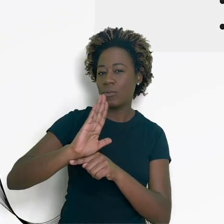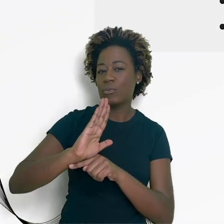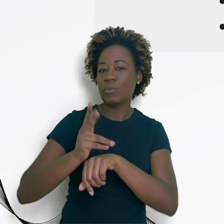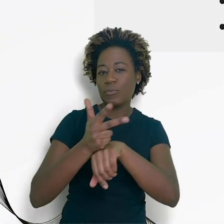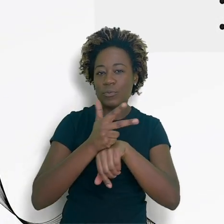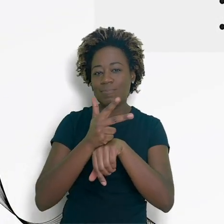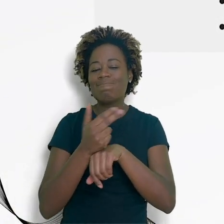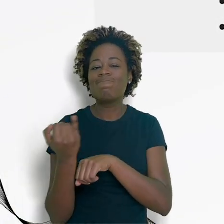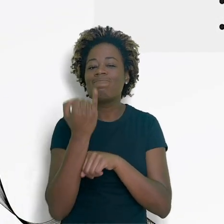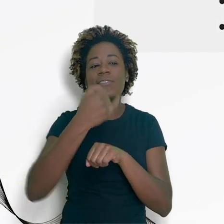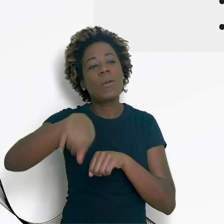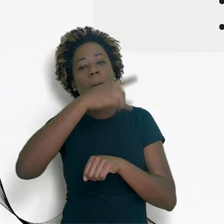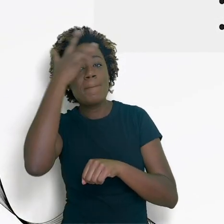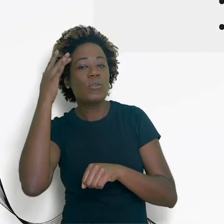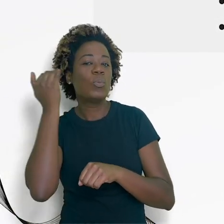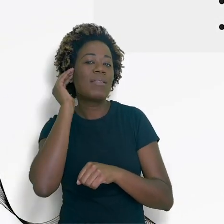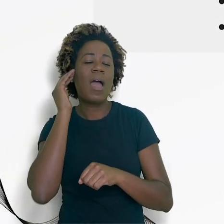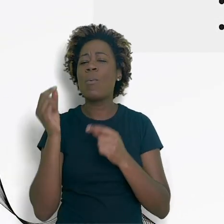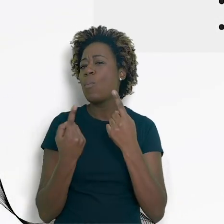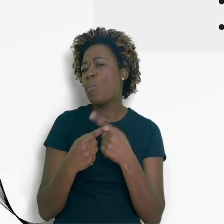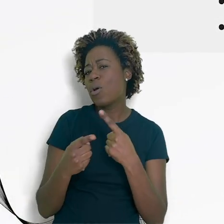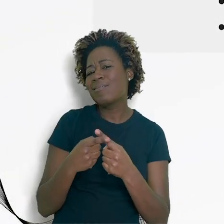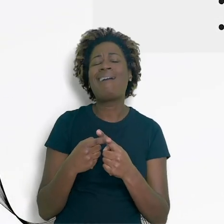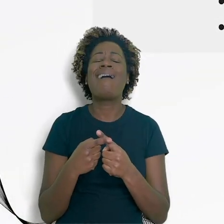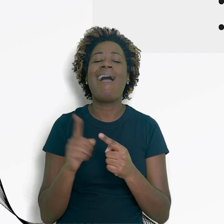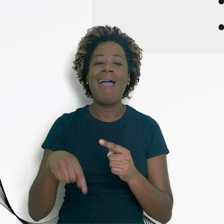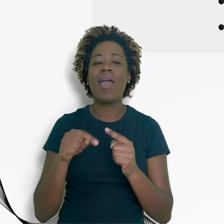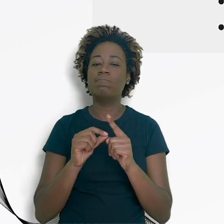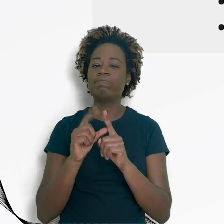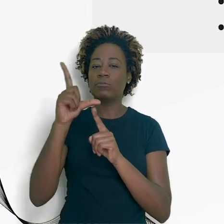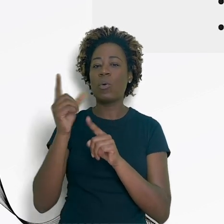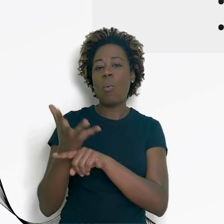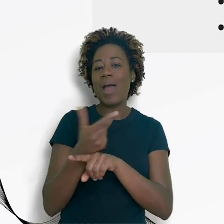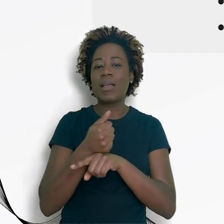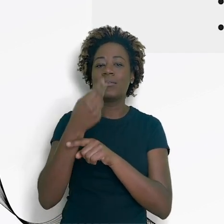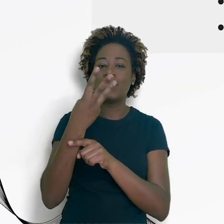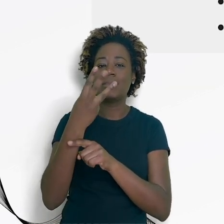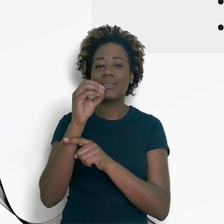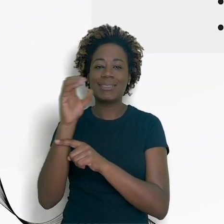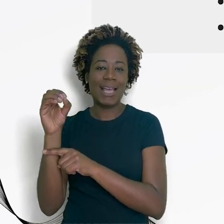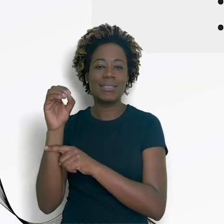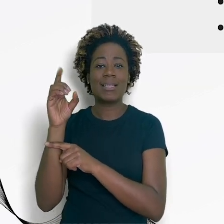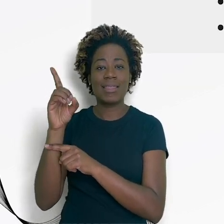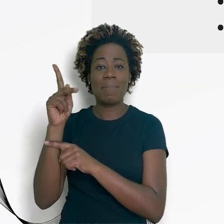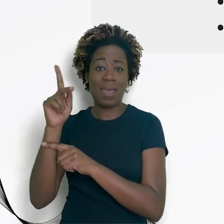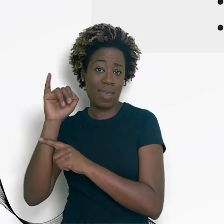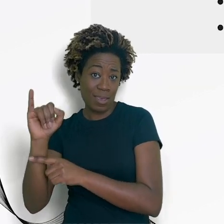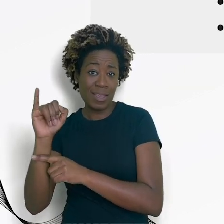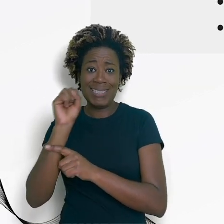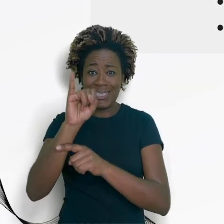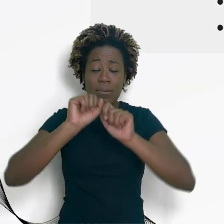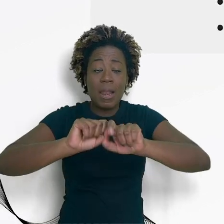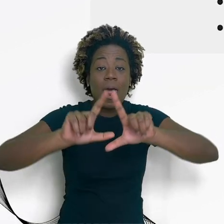muito importante. Muita gente não entende por que a foto tem que ser em 300 dpi. 300 dpi significa que a foto é muito grande, que se ele